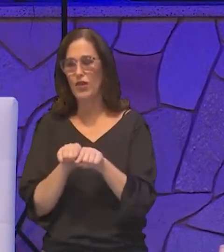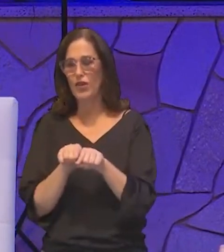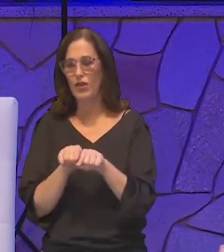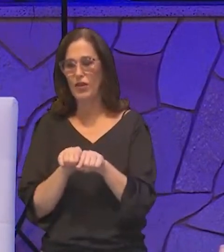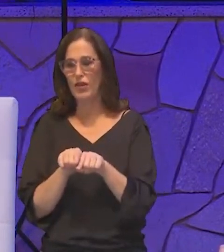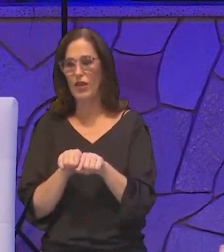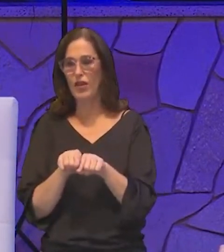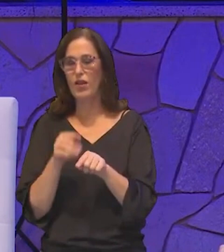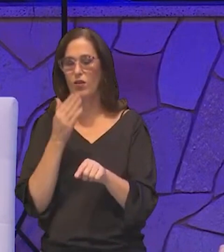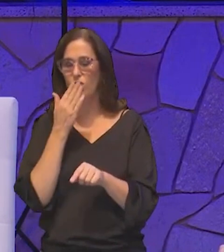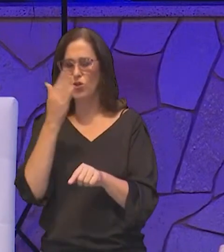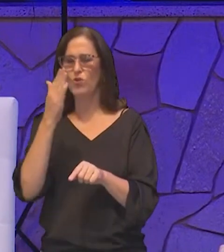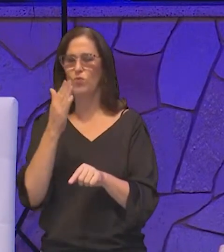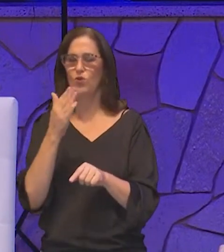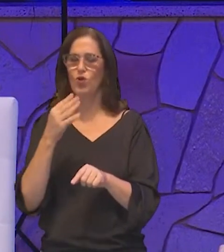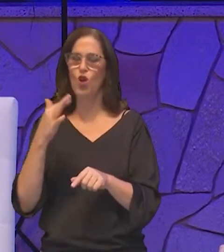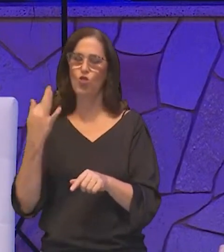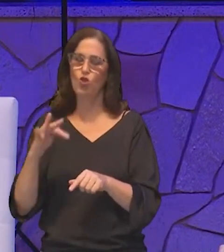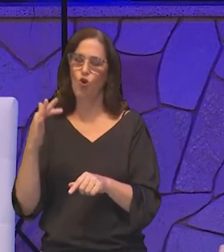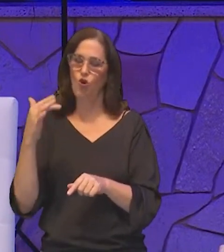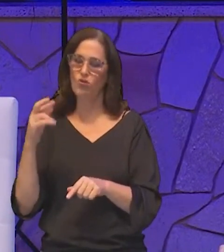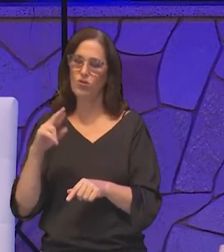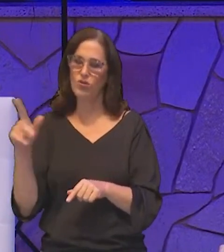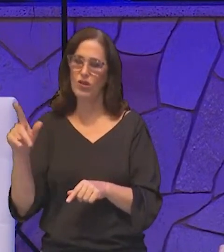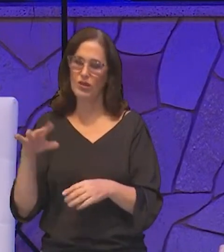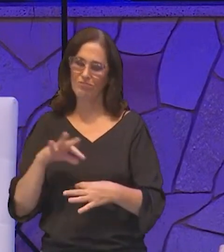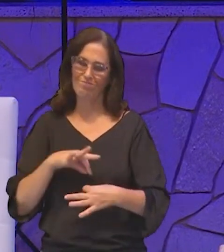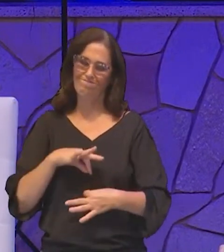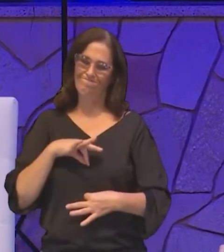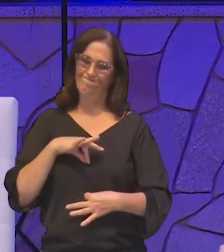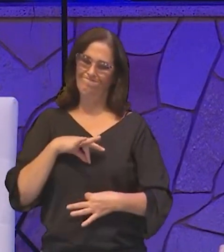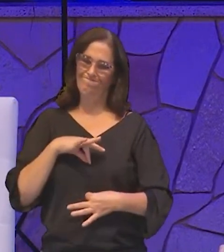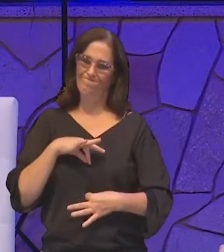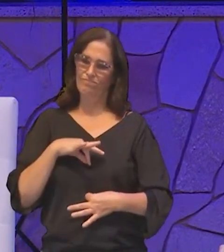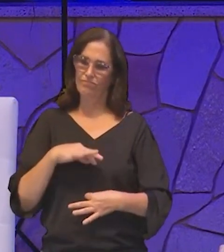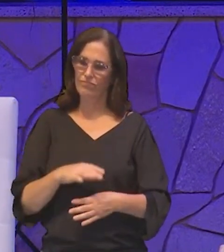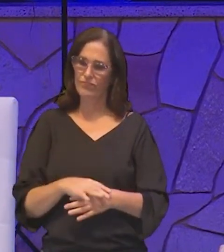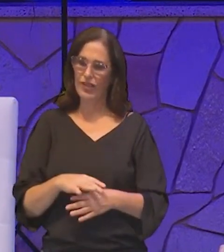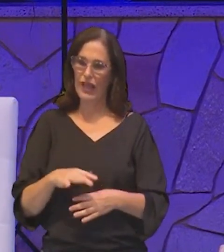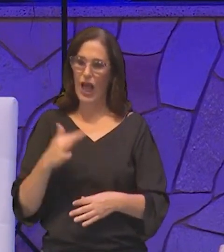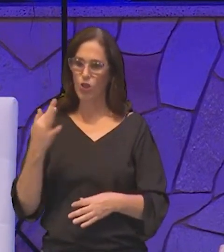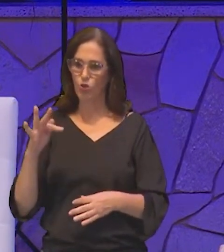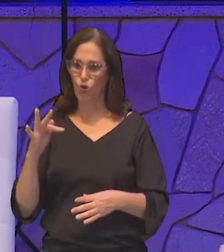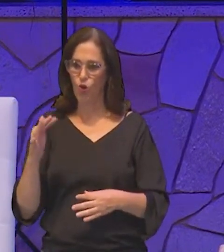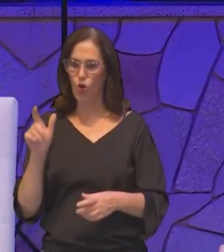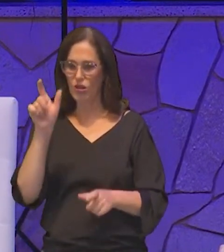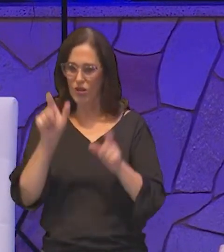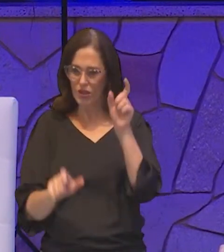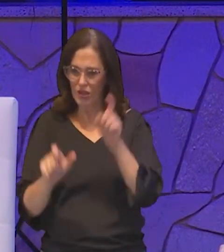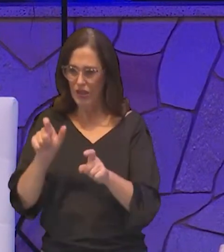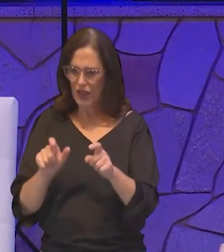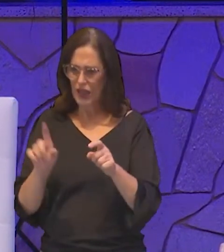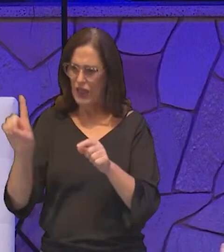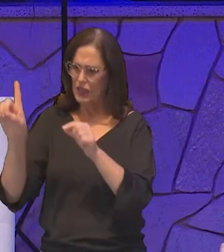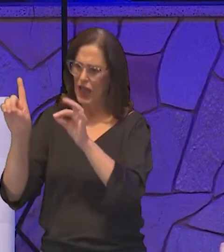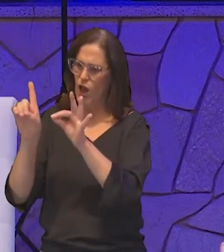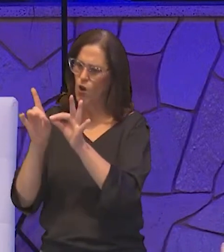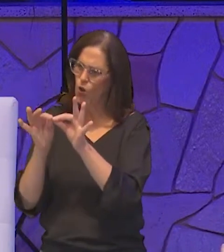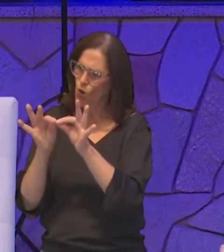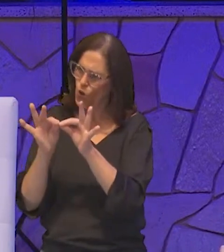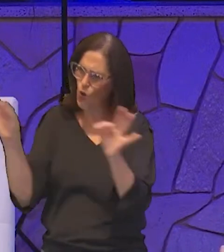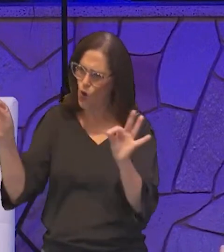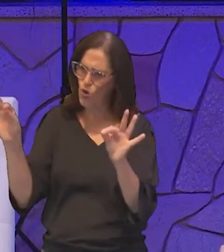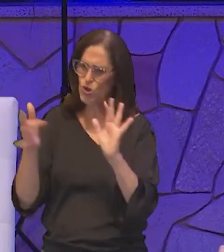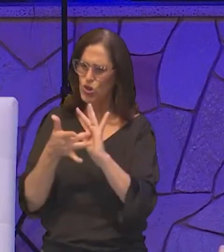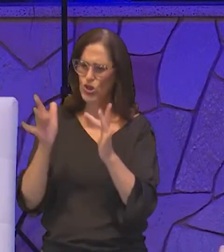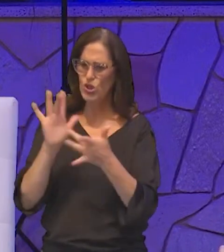um tipo de dor diferente, a dor espiritual, a dor daquele que se encontra distante de Cristo, a